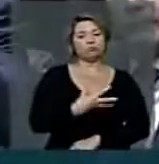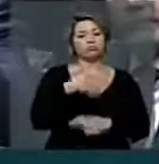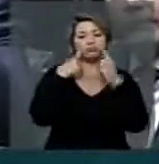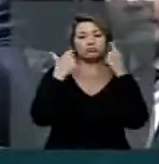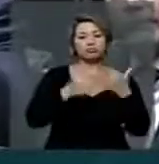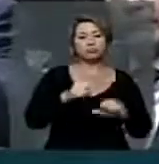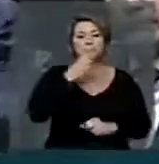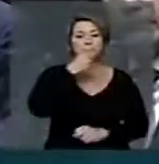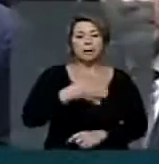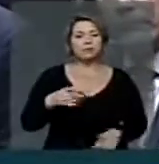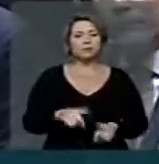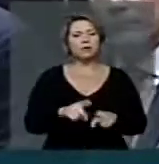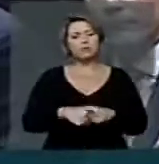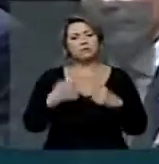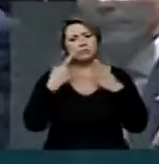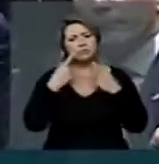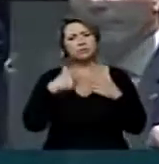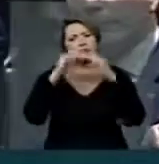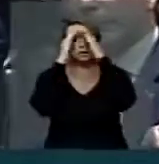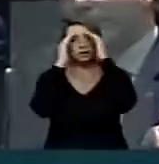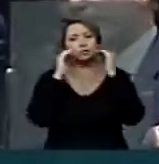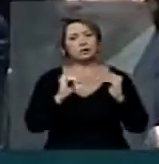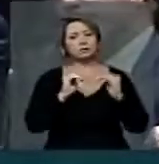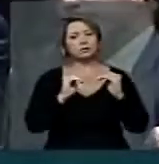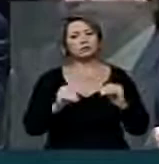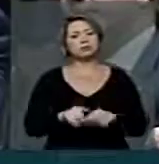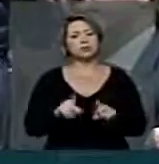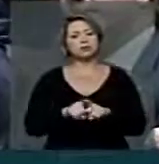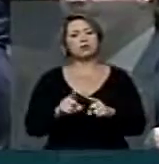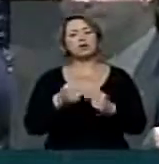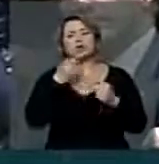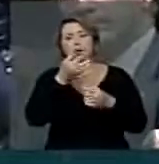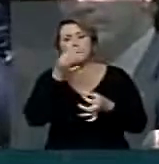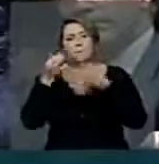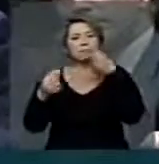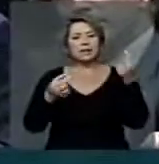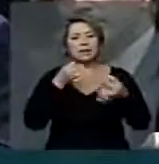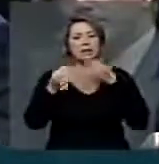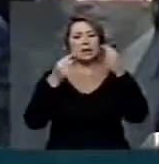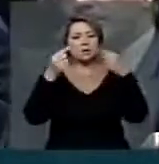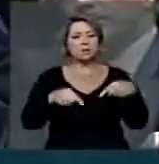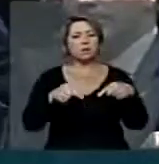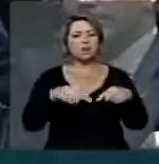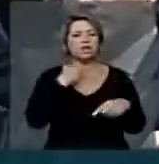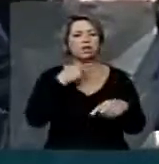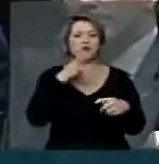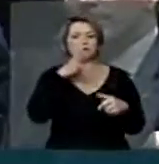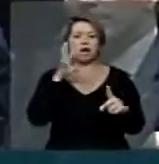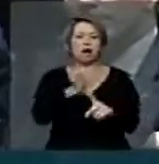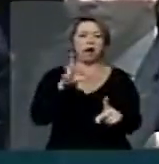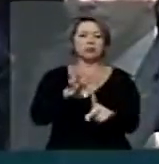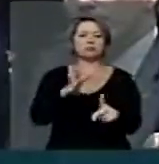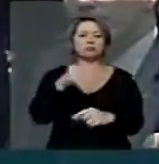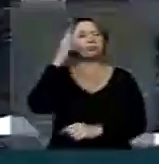que dos pares nós tenhamos respeito ao contraditório e não ataques nesse nível, senhor presidente. Muito obrigado.